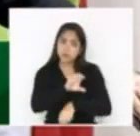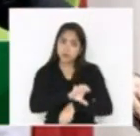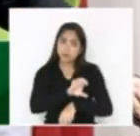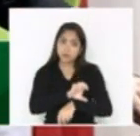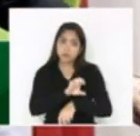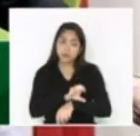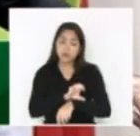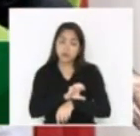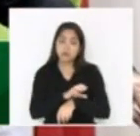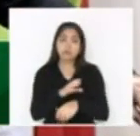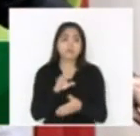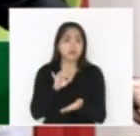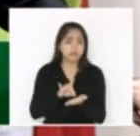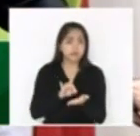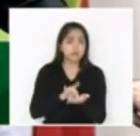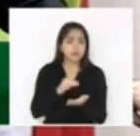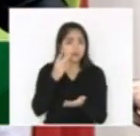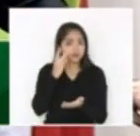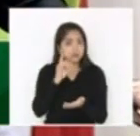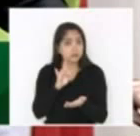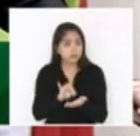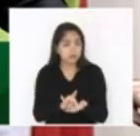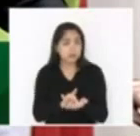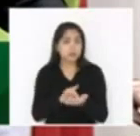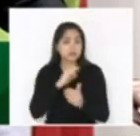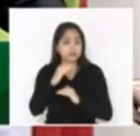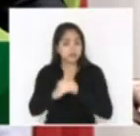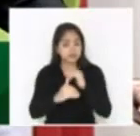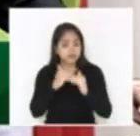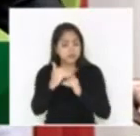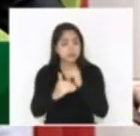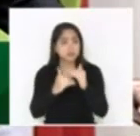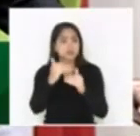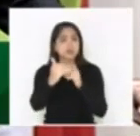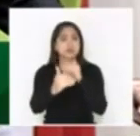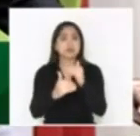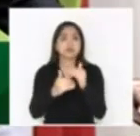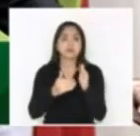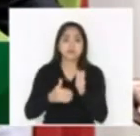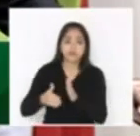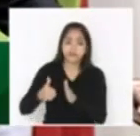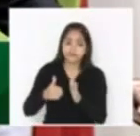reconheço que esse processo, ele vai caminhar